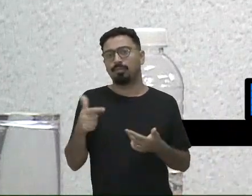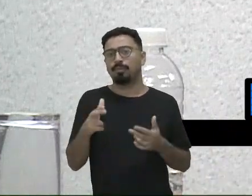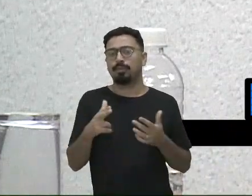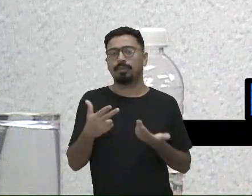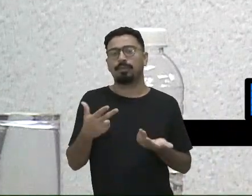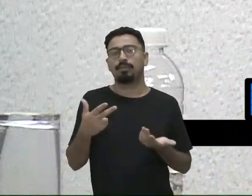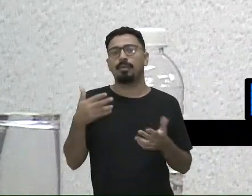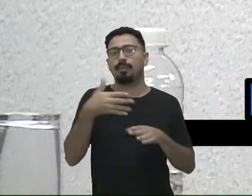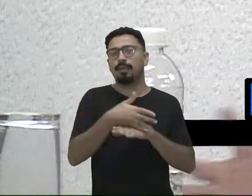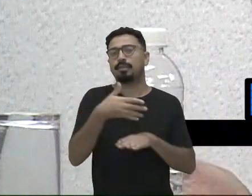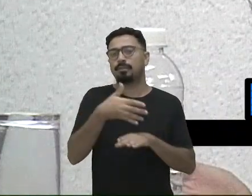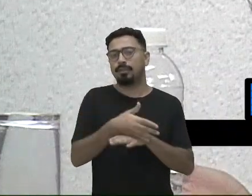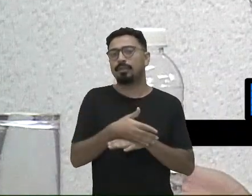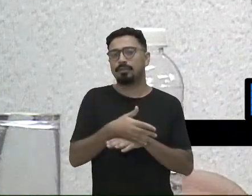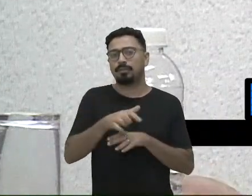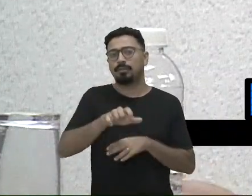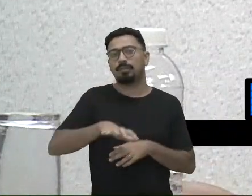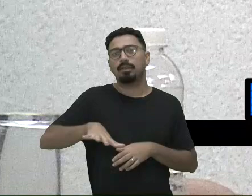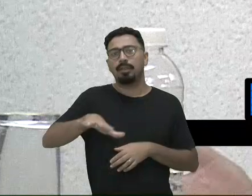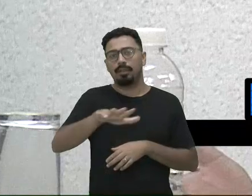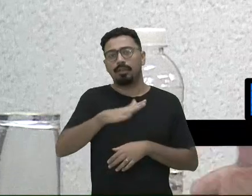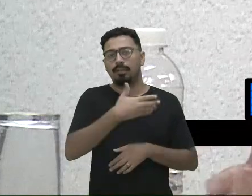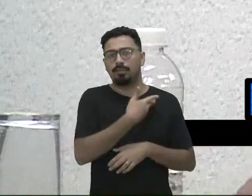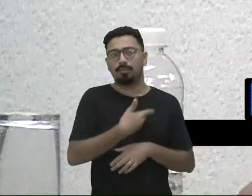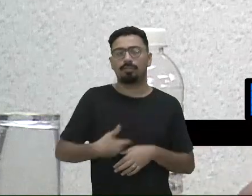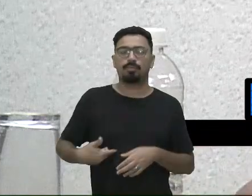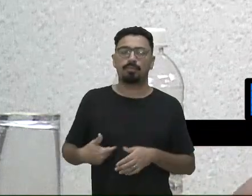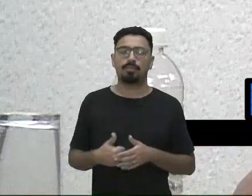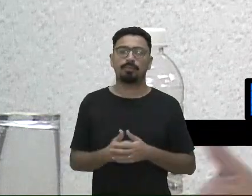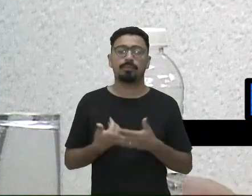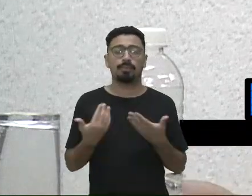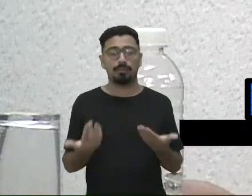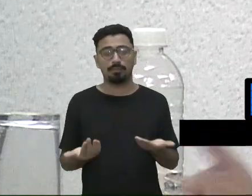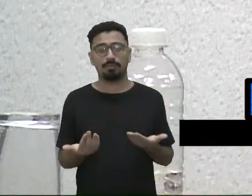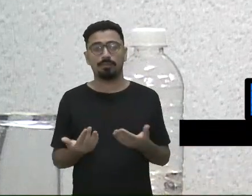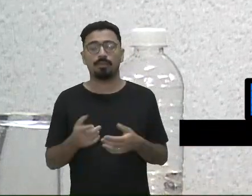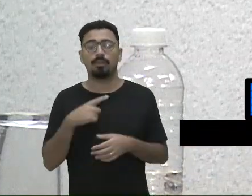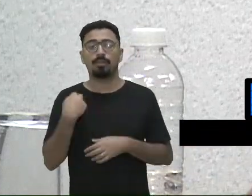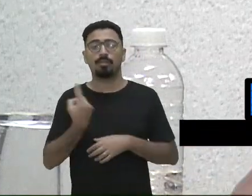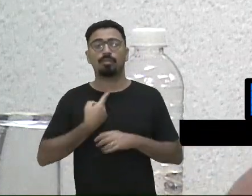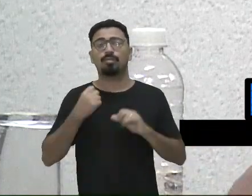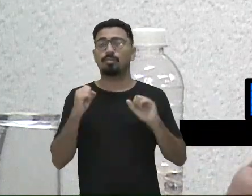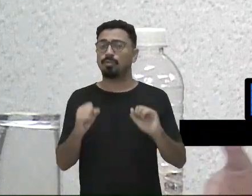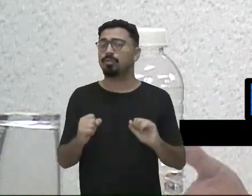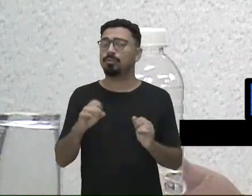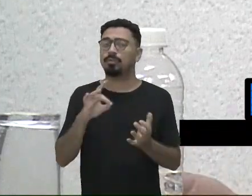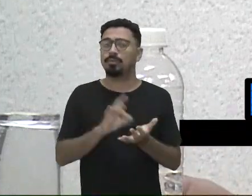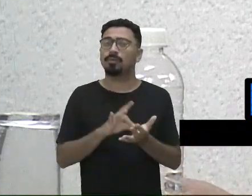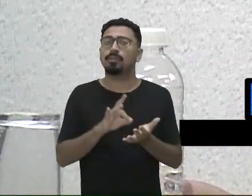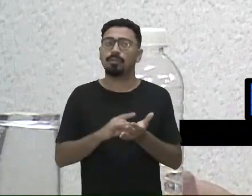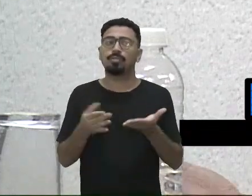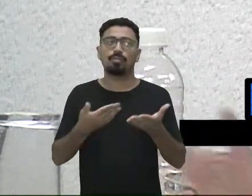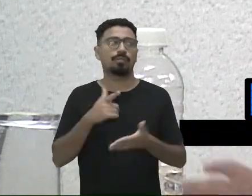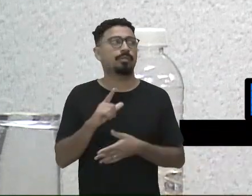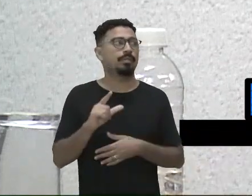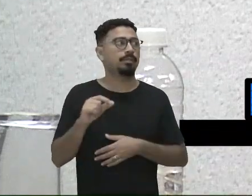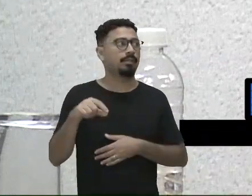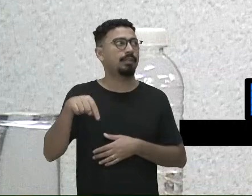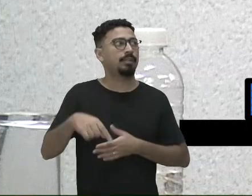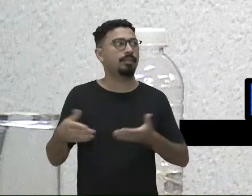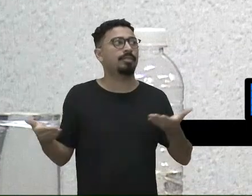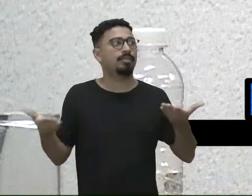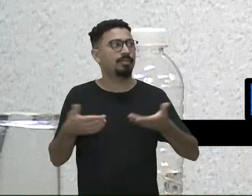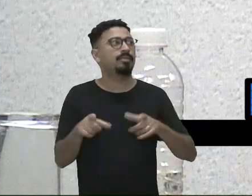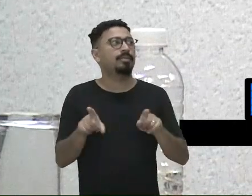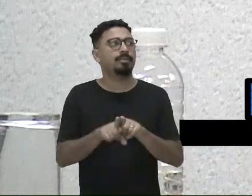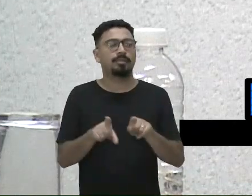presença de agentes da prefeitura. Então, eu espero que a gente possa sair daqui, dessa audiência hoje,